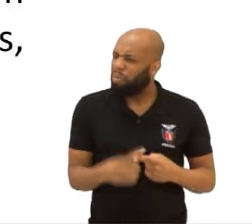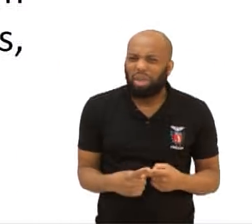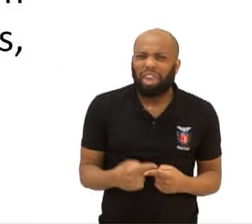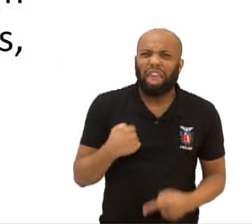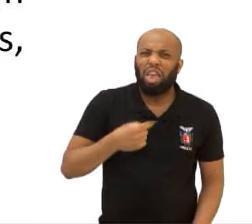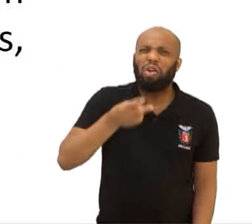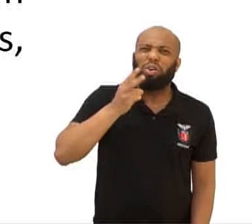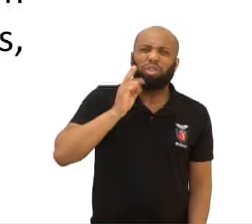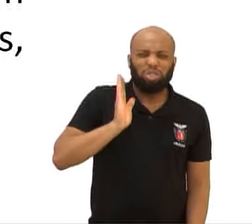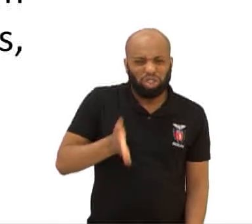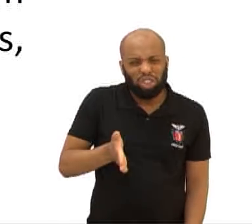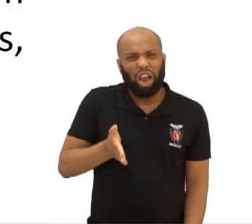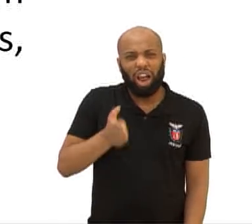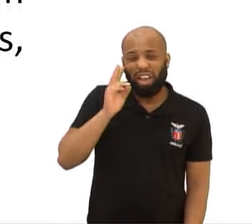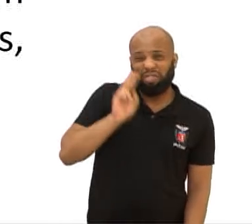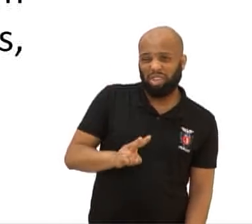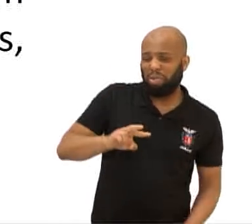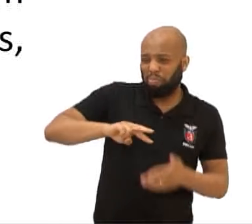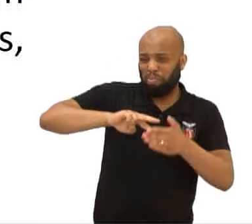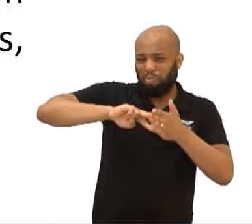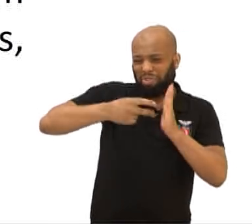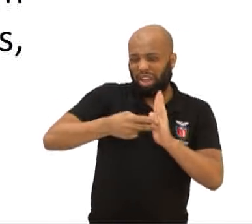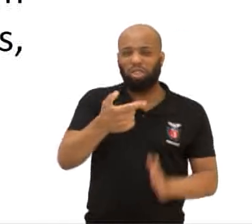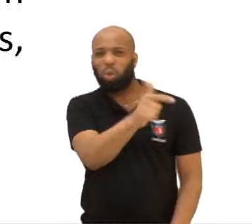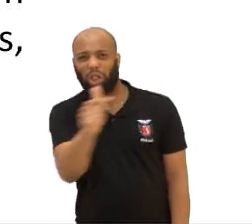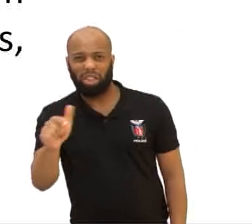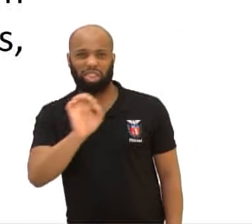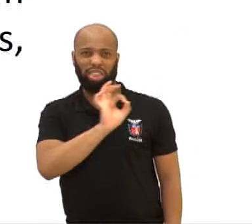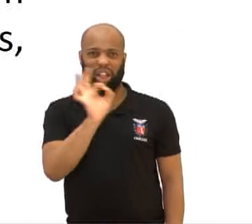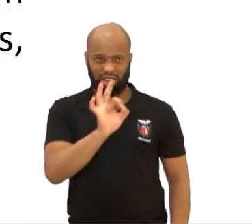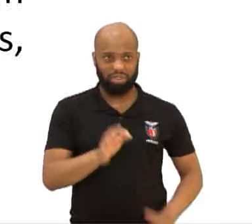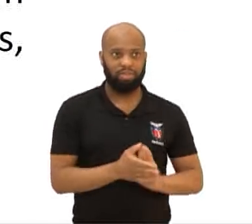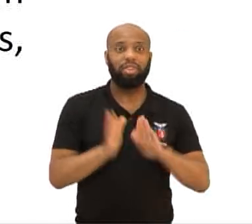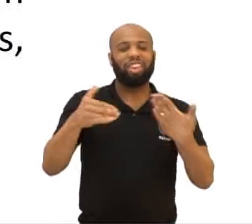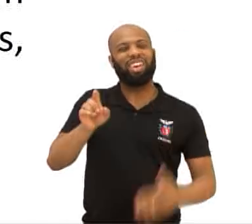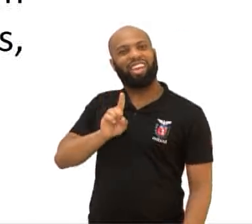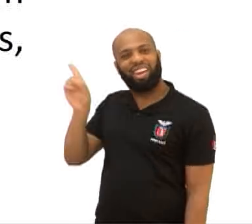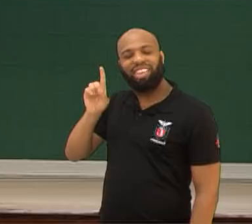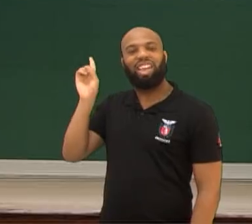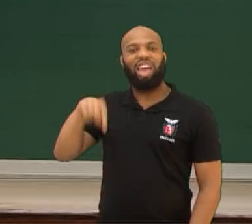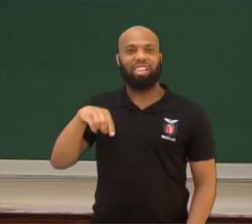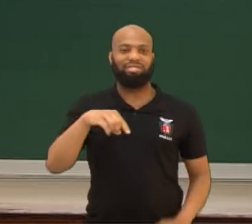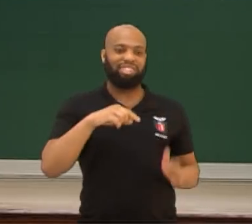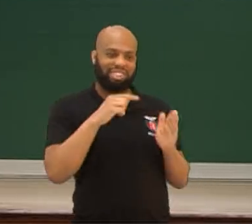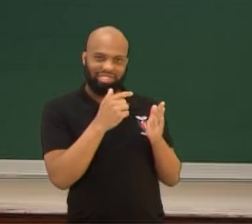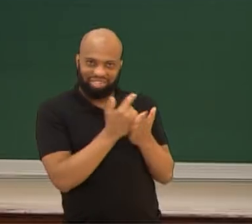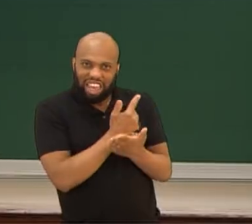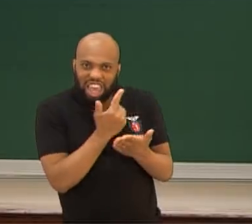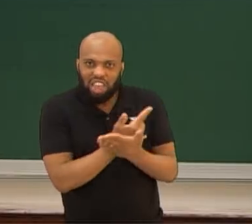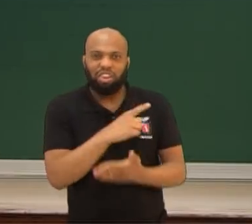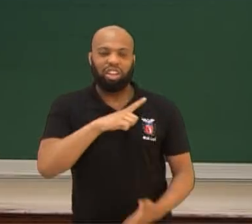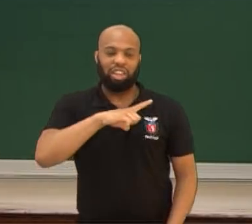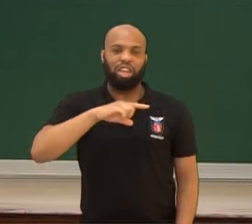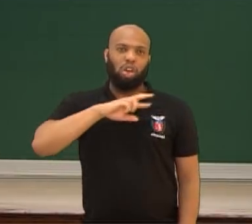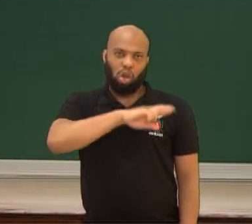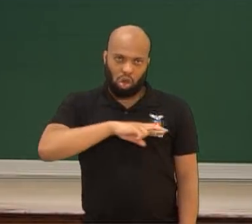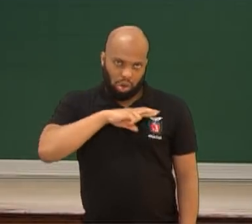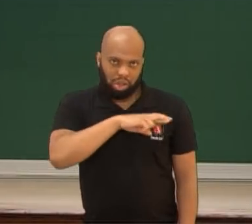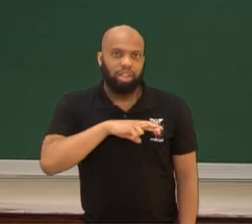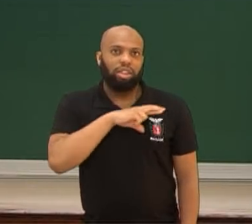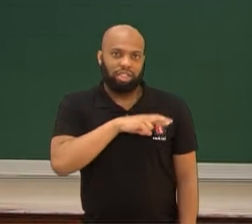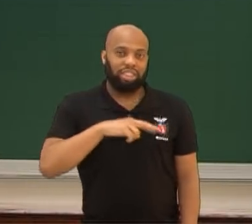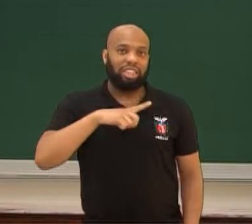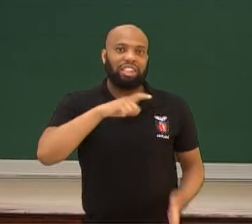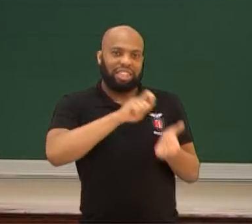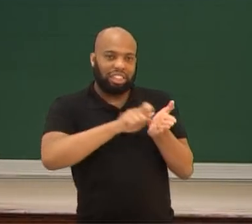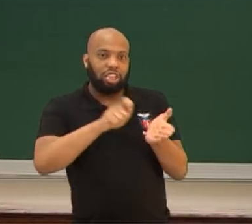já vistas, nada significavam. Né? Então, é um romance, um livro, né, como eu disse para vocês, né,